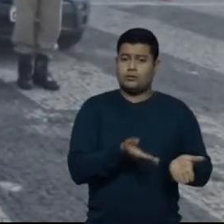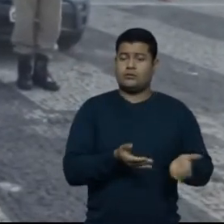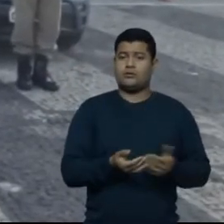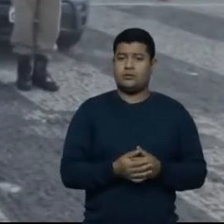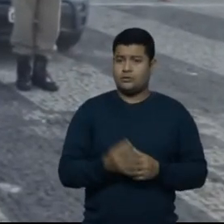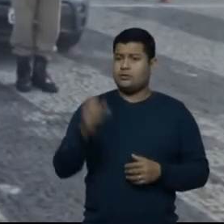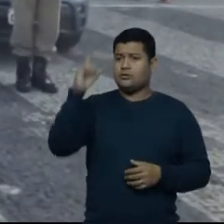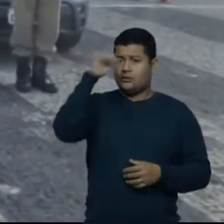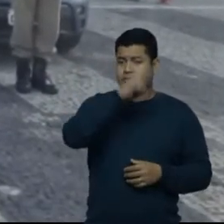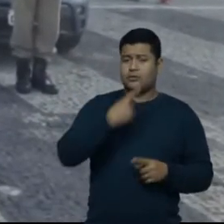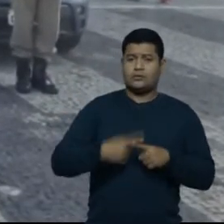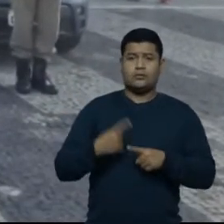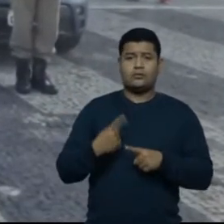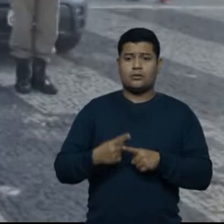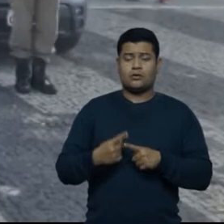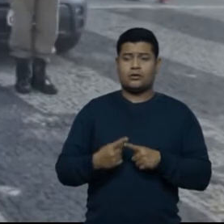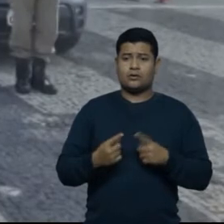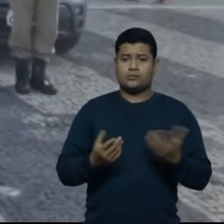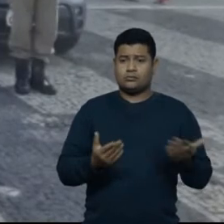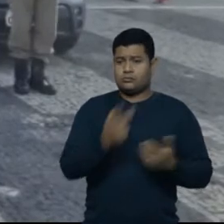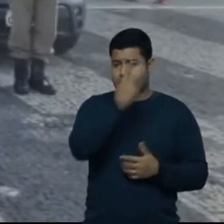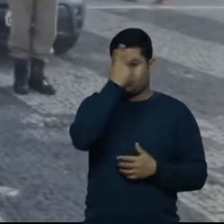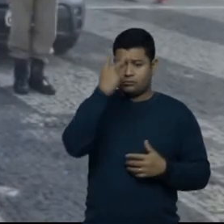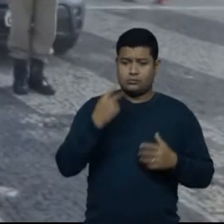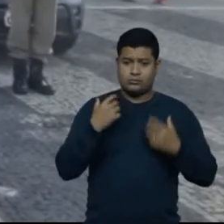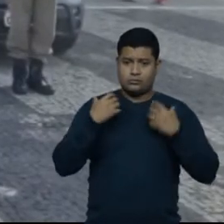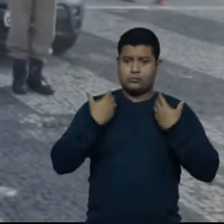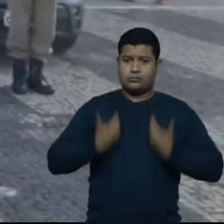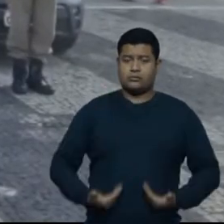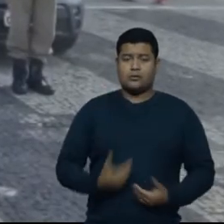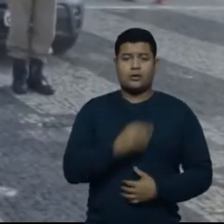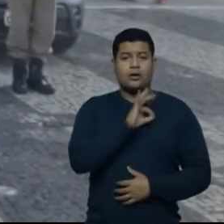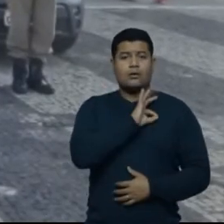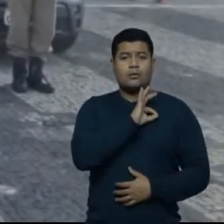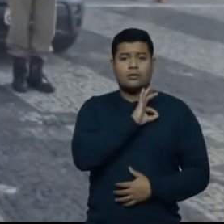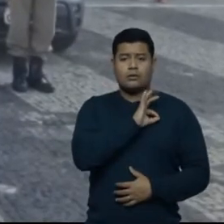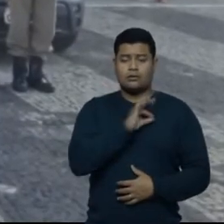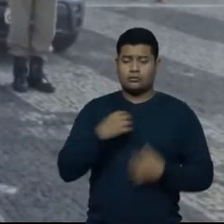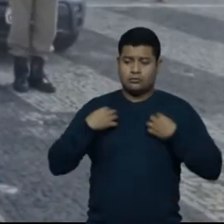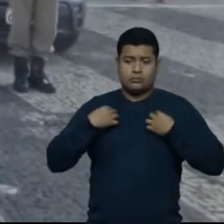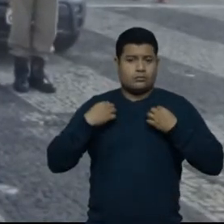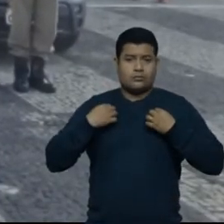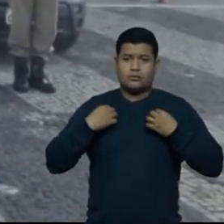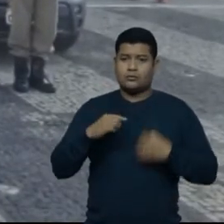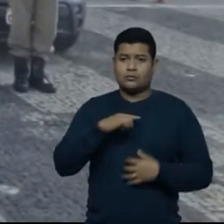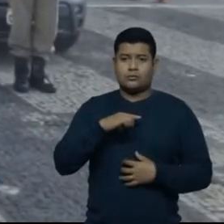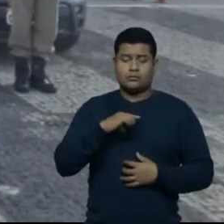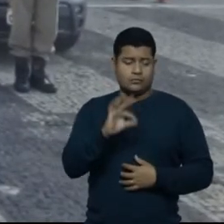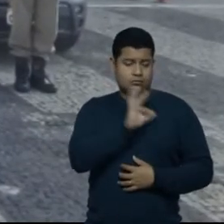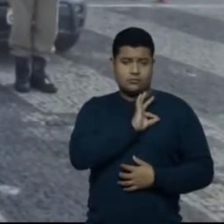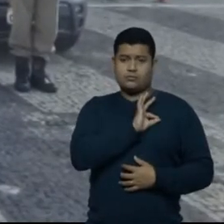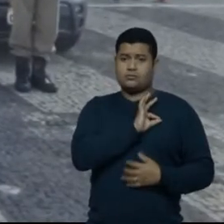está visível ali, e o marginal que vem, como ocorreu em Campos Novos,